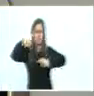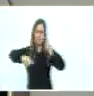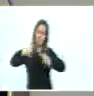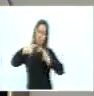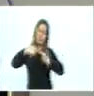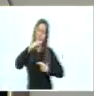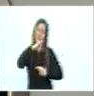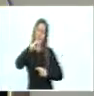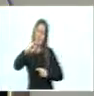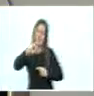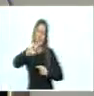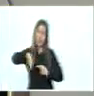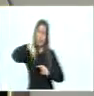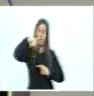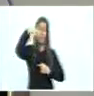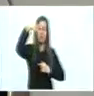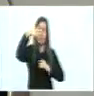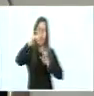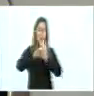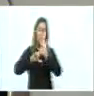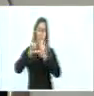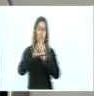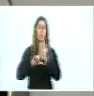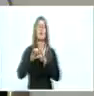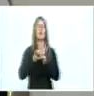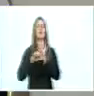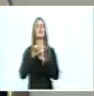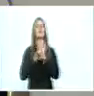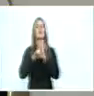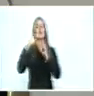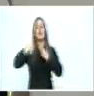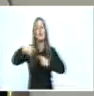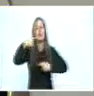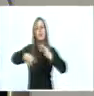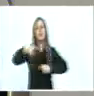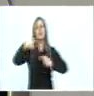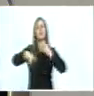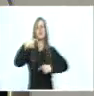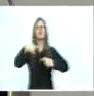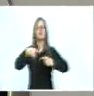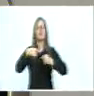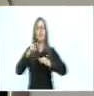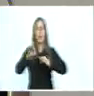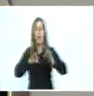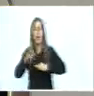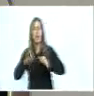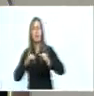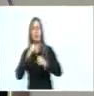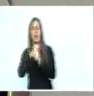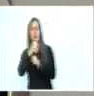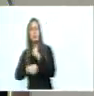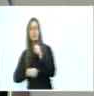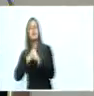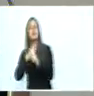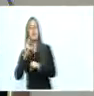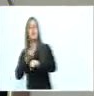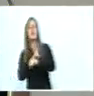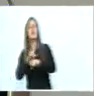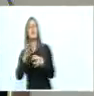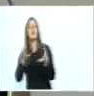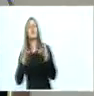próxima legislatura, no contexto da discussão do plano plurianual, o que Viçosa vai querer para os